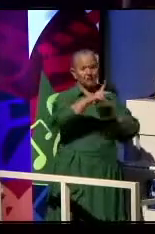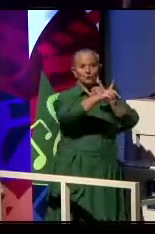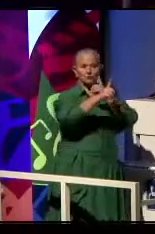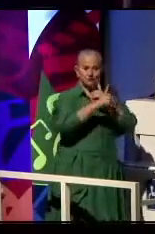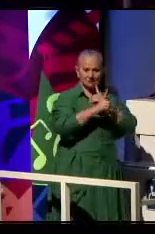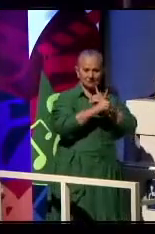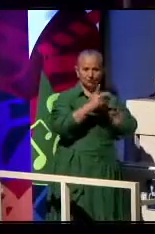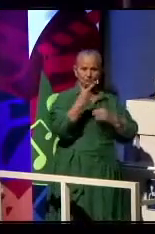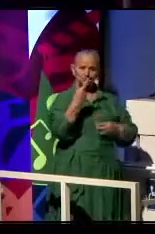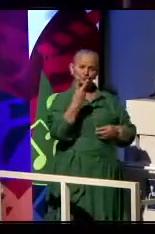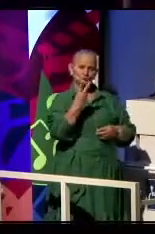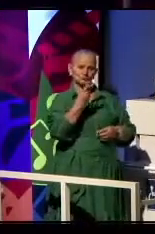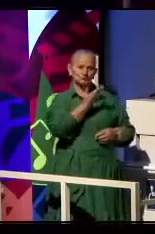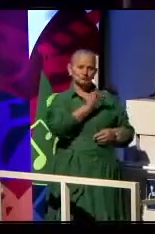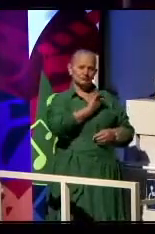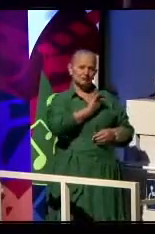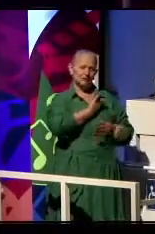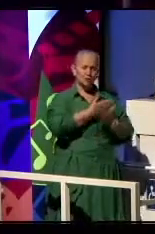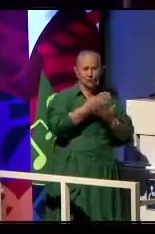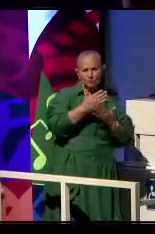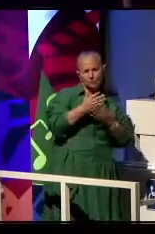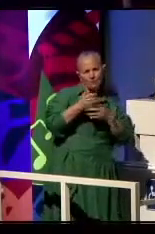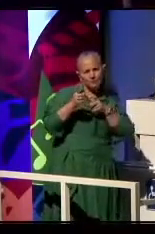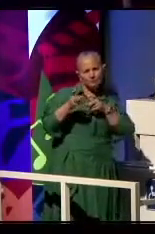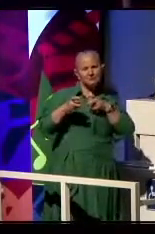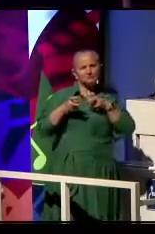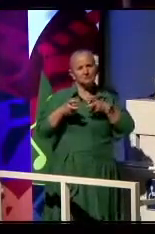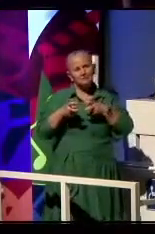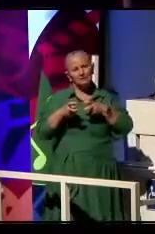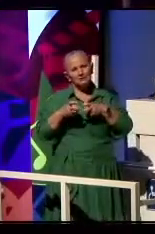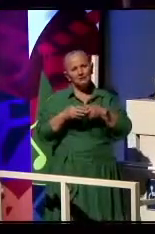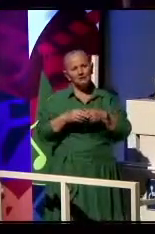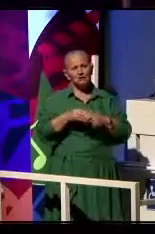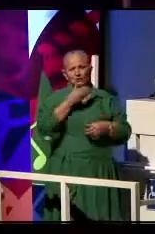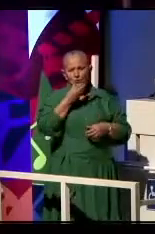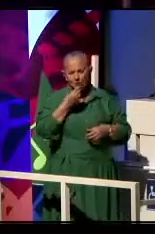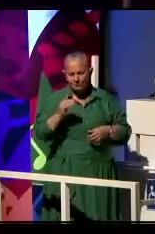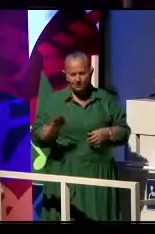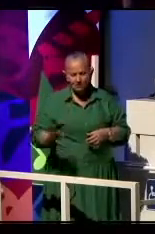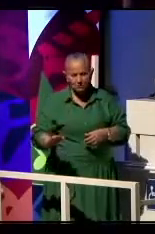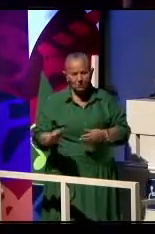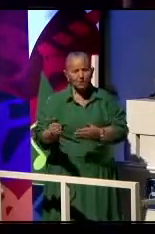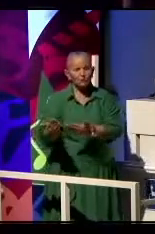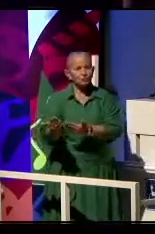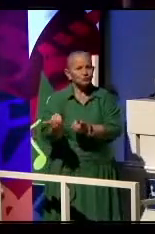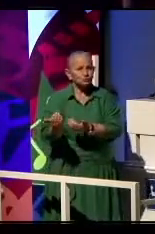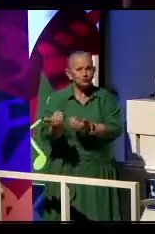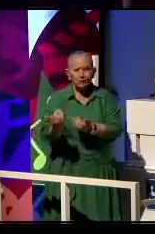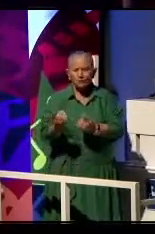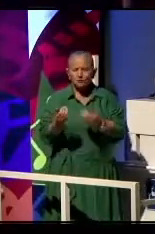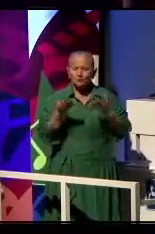E ele começou a perceber que o menino Lô Borges era um jovem muito